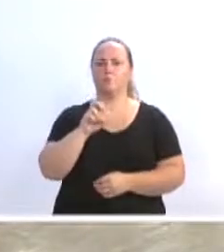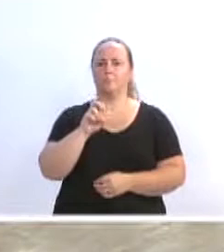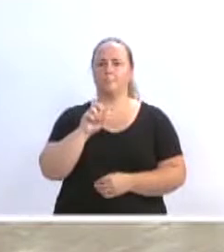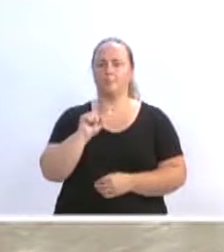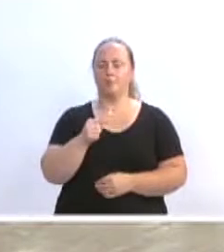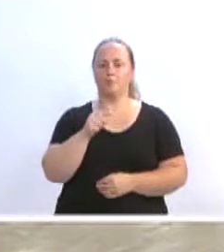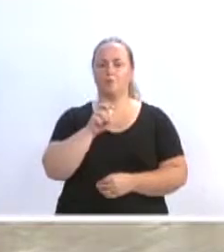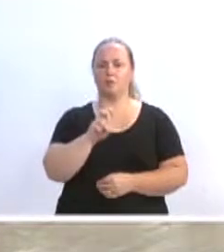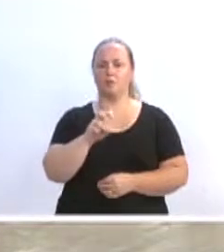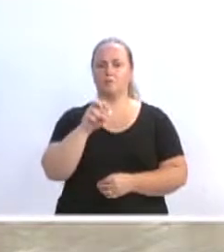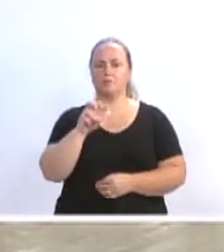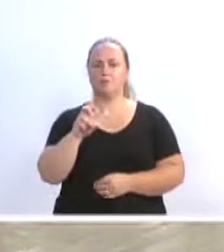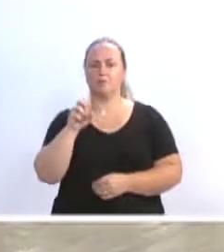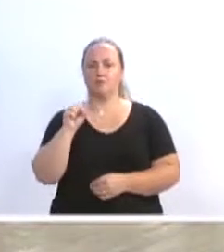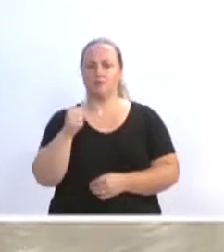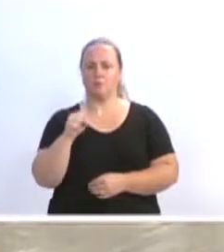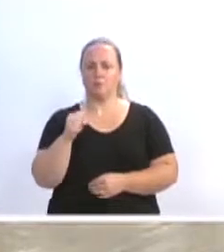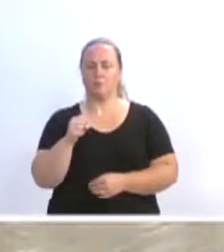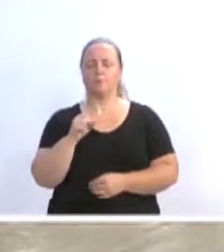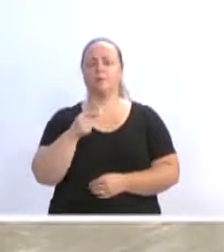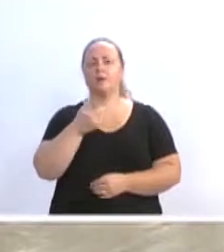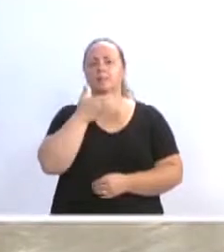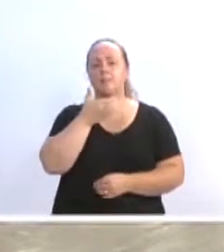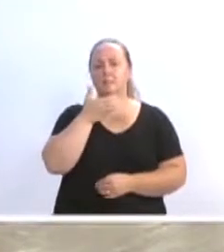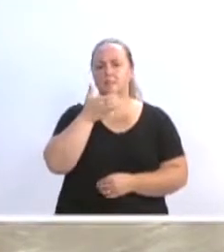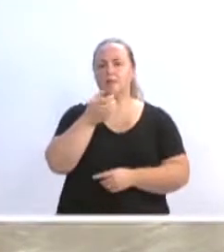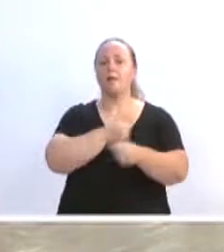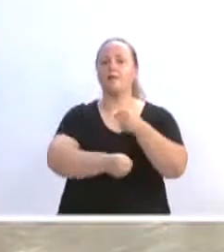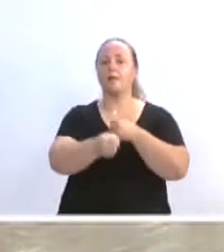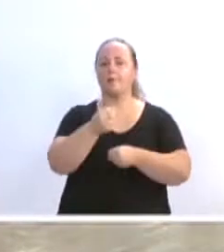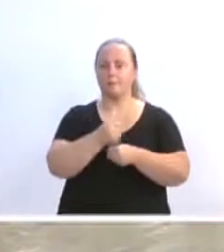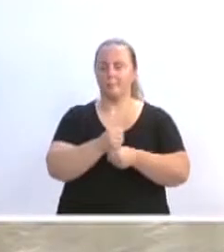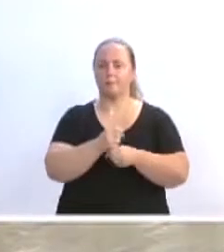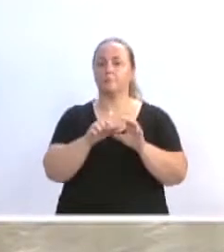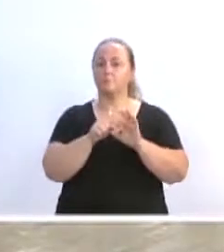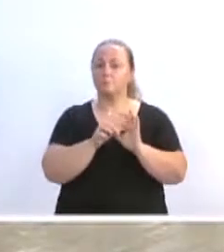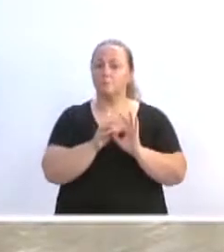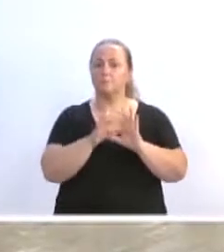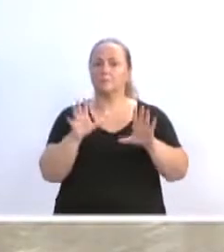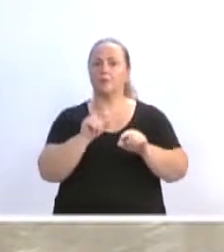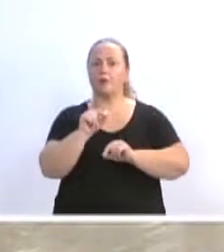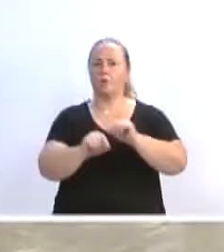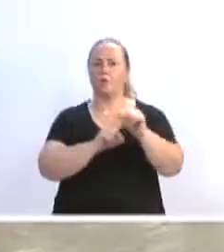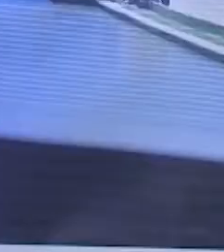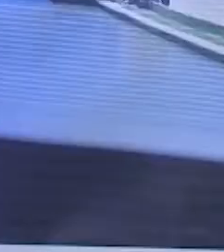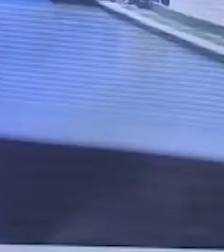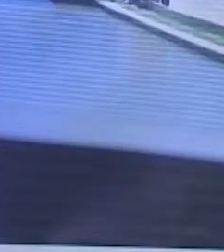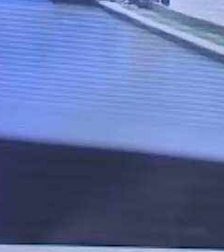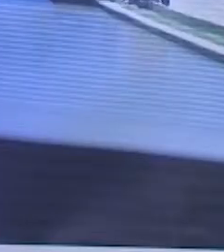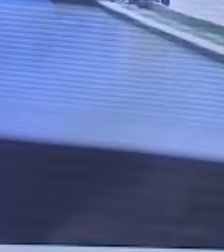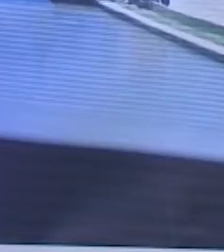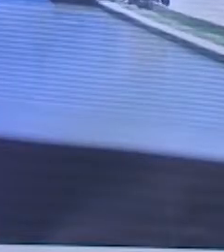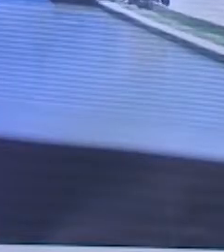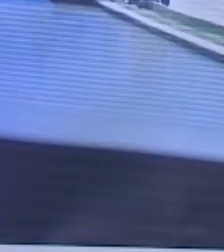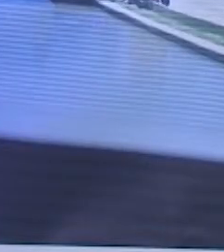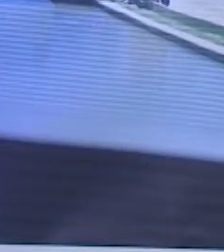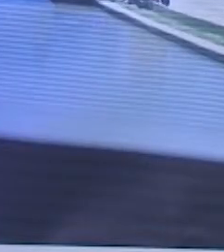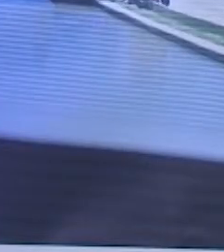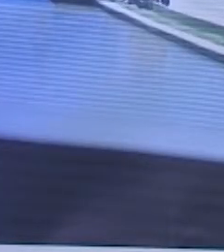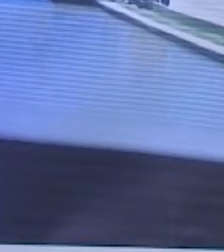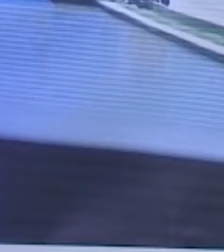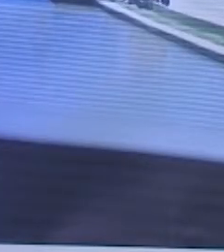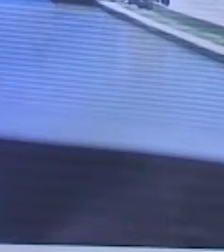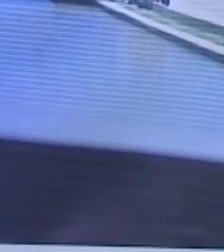de brinquedos e artigos recreativos, comércio de doces e parques de diversões. Começa na